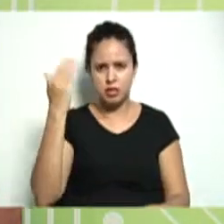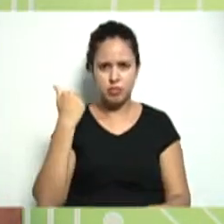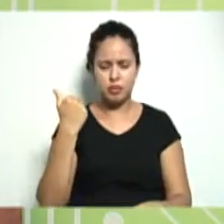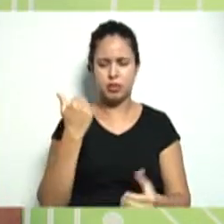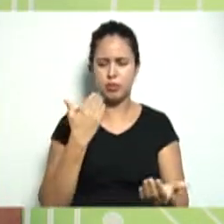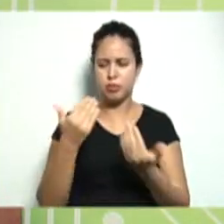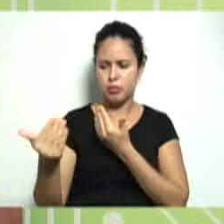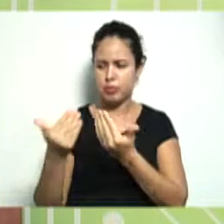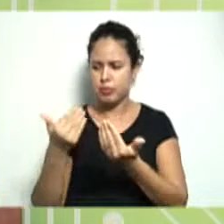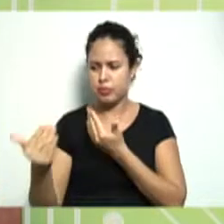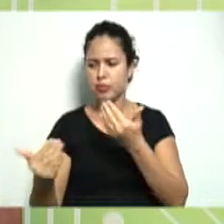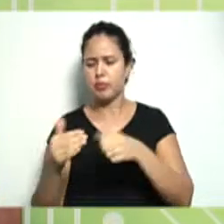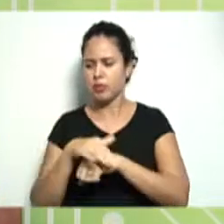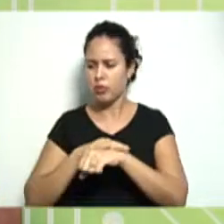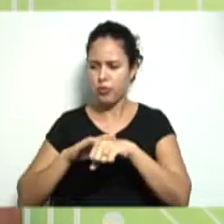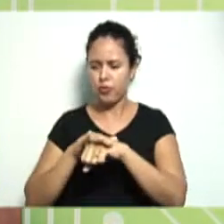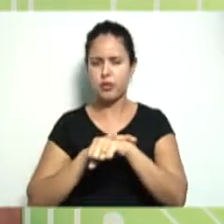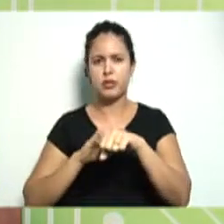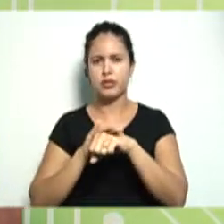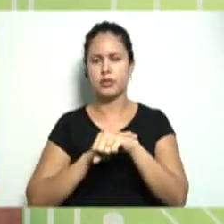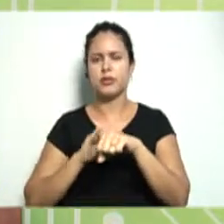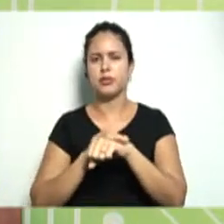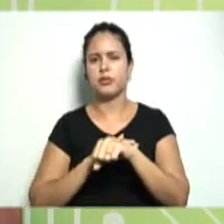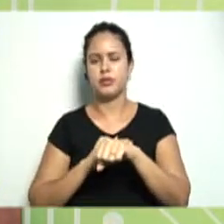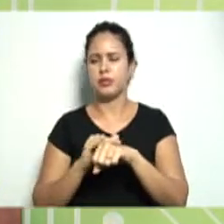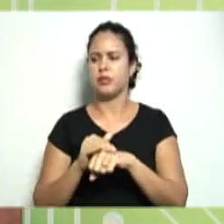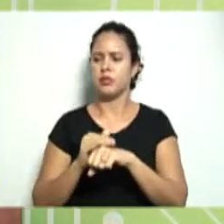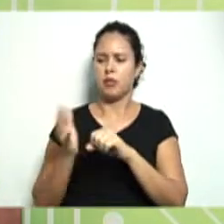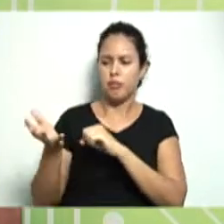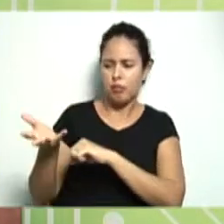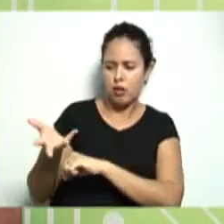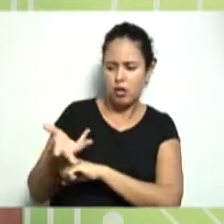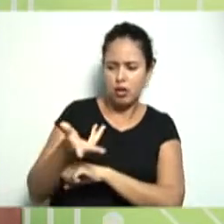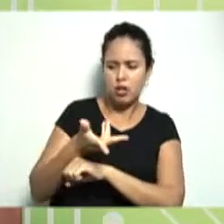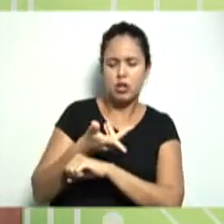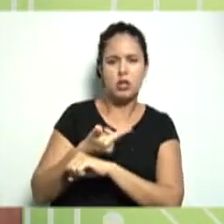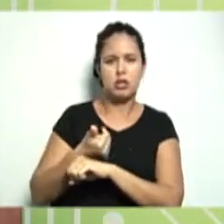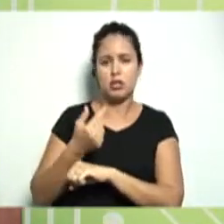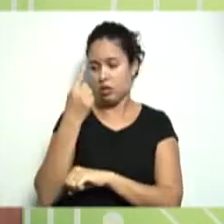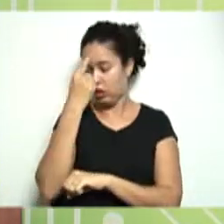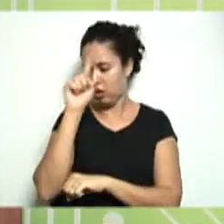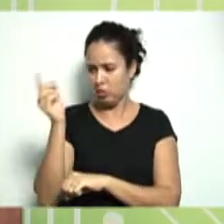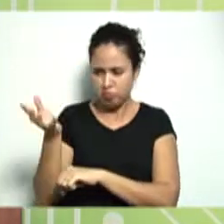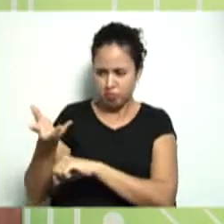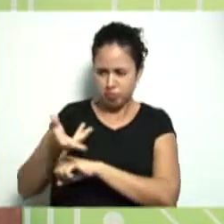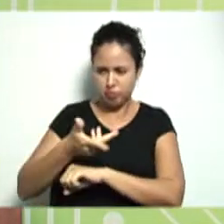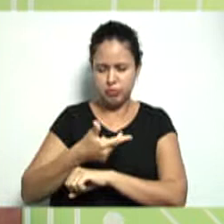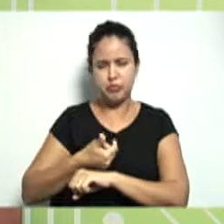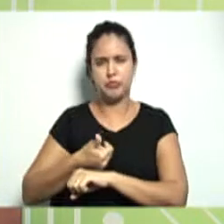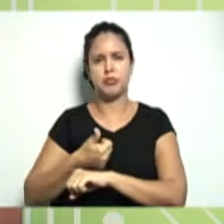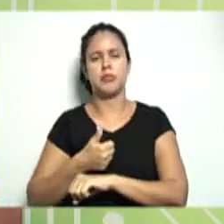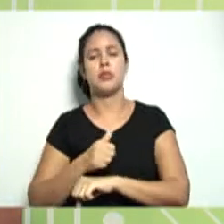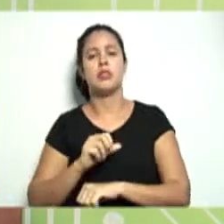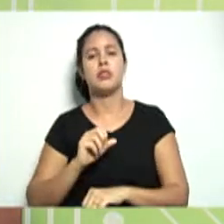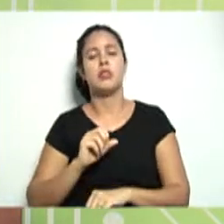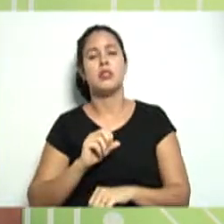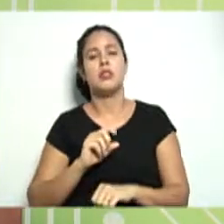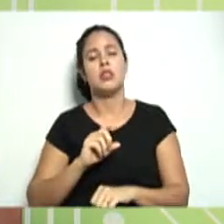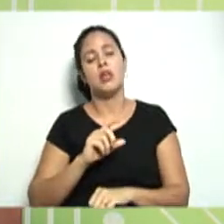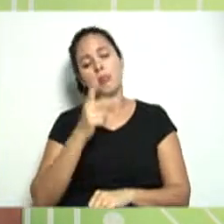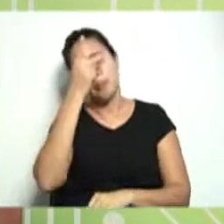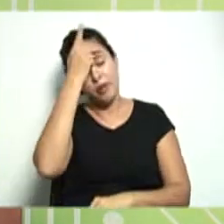com os seus pares, né, convencer os seus pares de determinadas ideias. E já aquele homem que